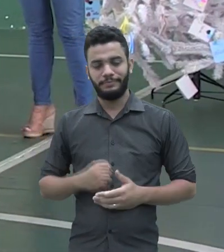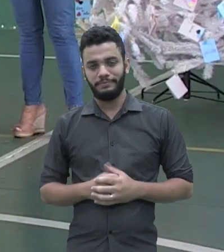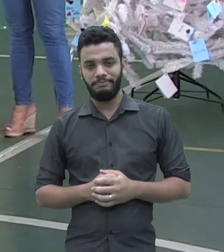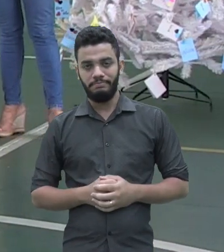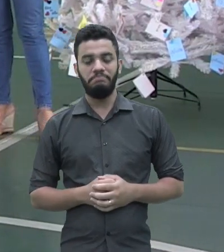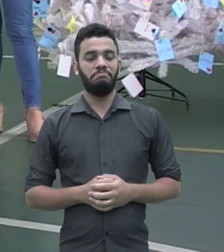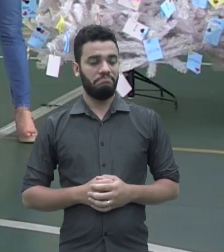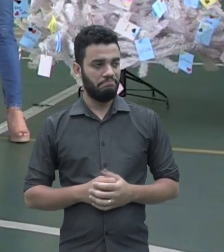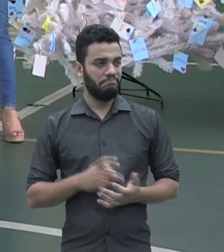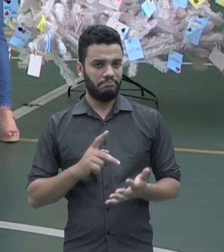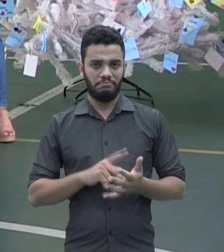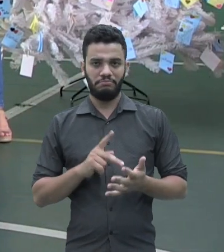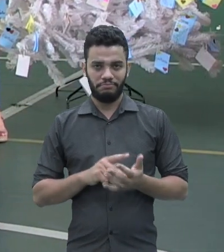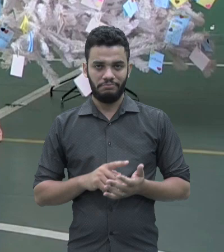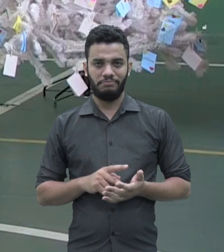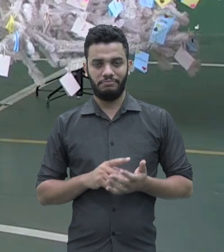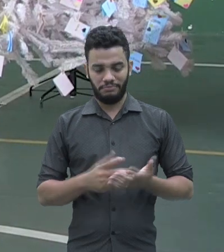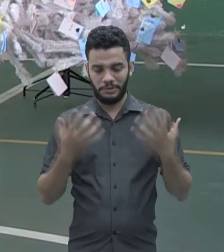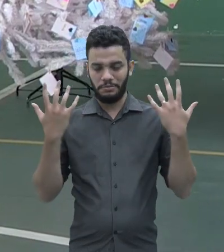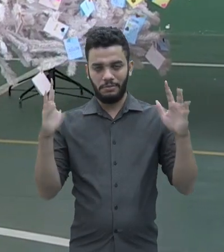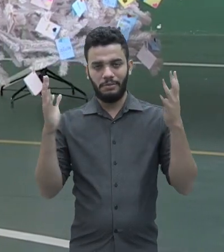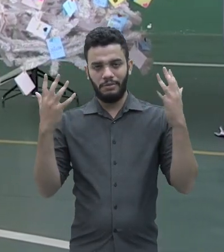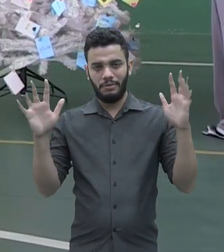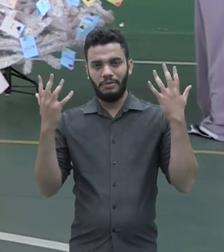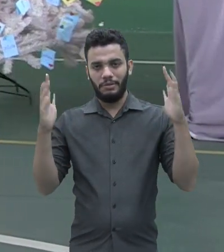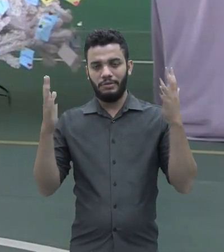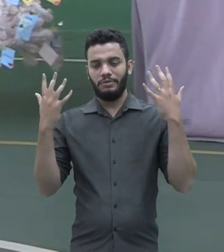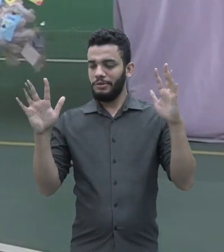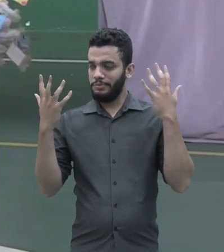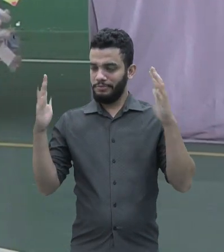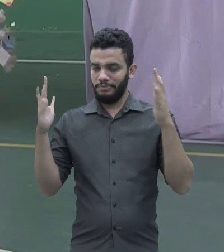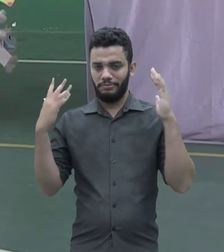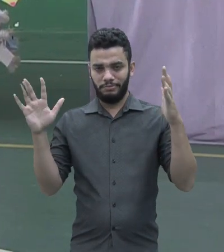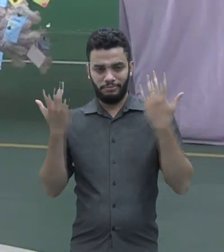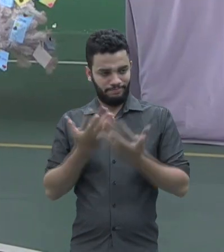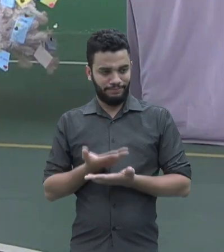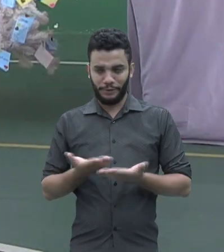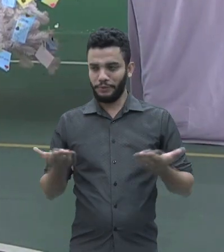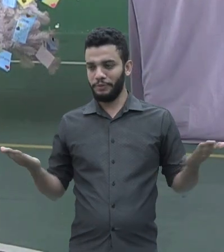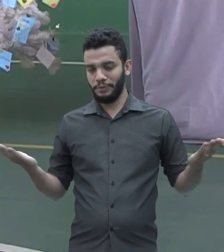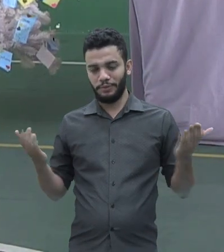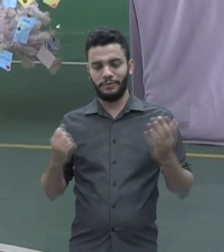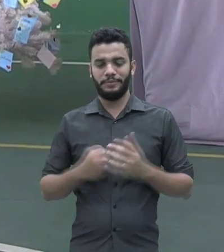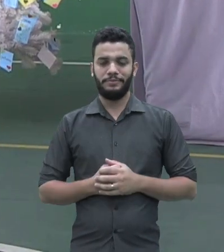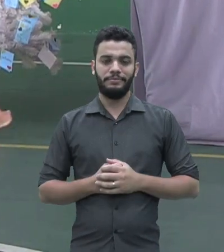pessoal? Vamos bater palma para a turma aí que auxiliou a gente.